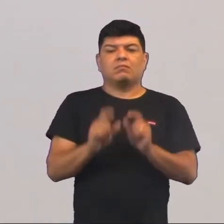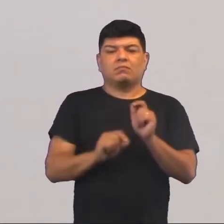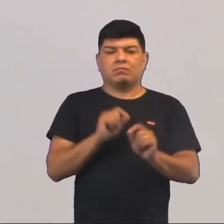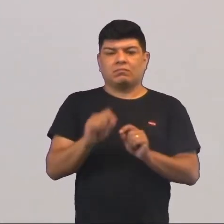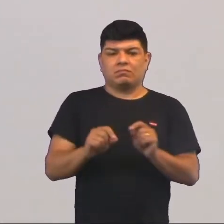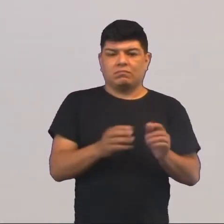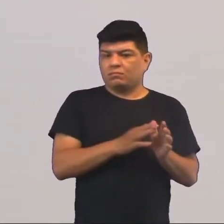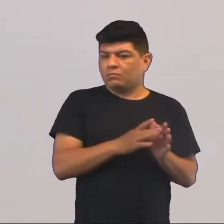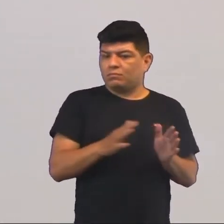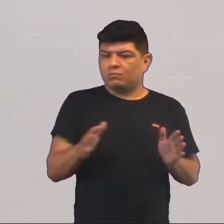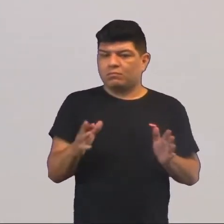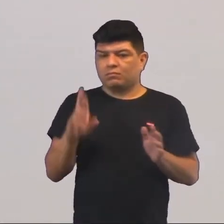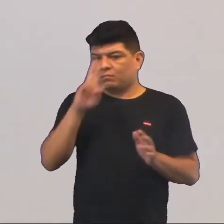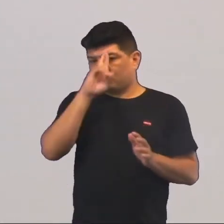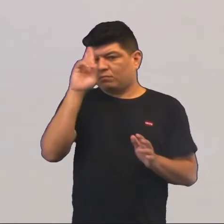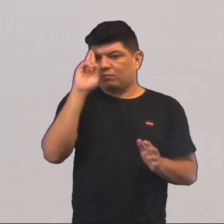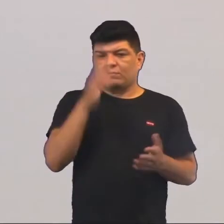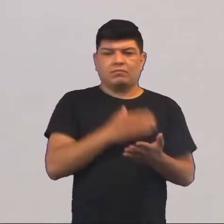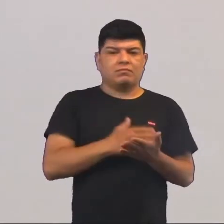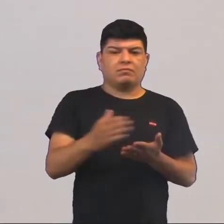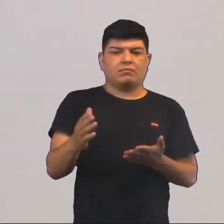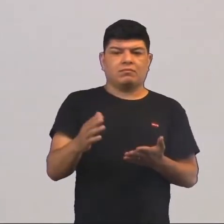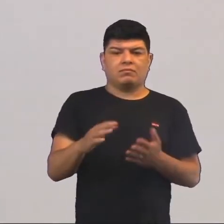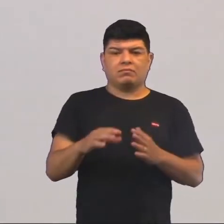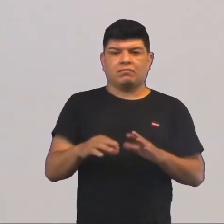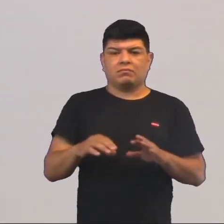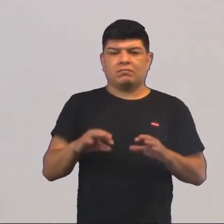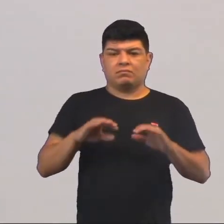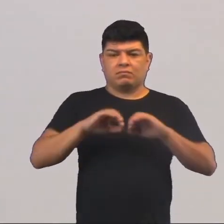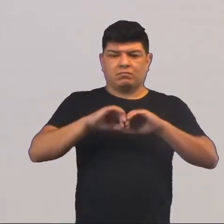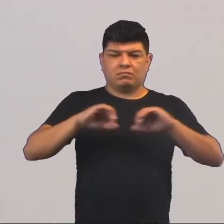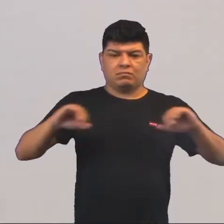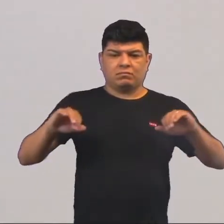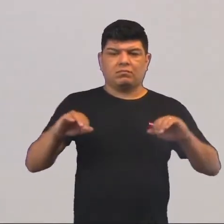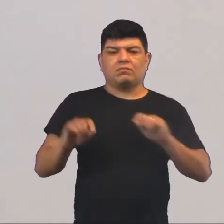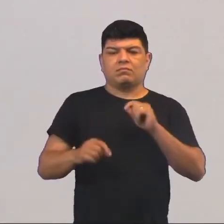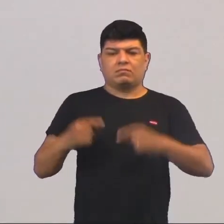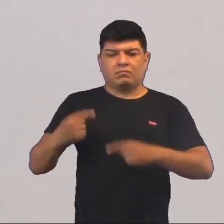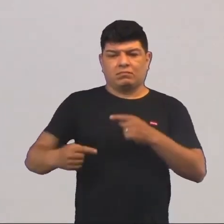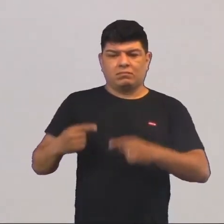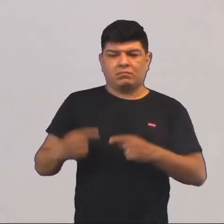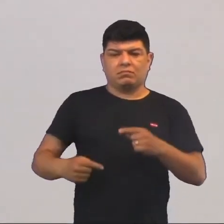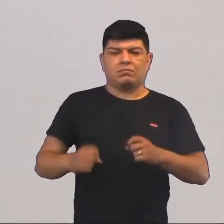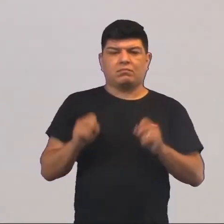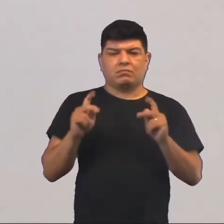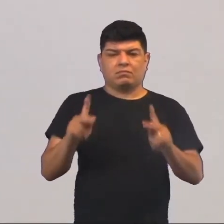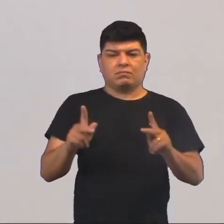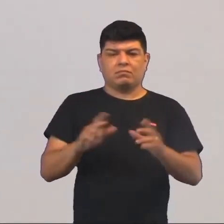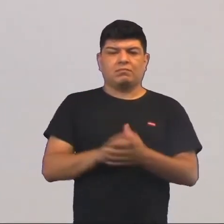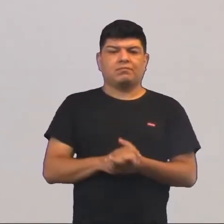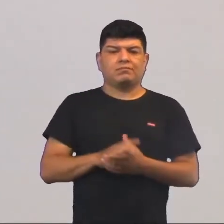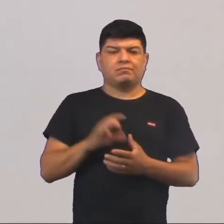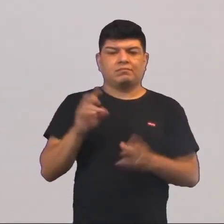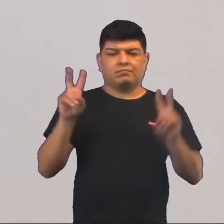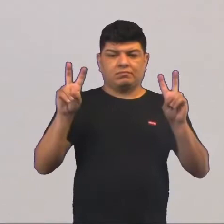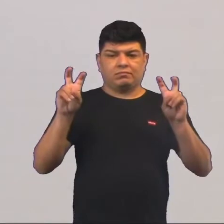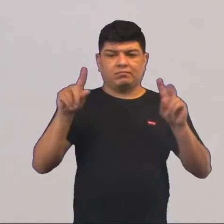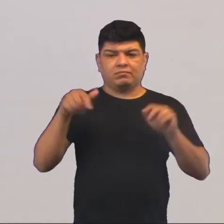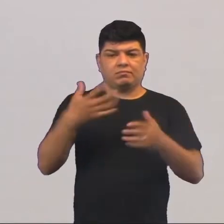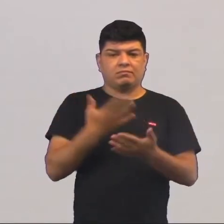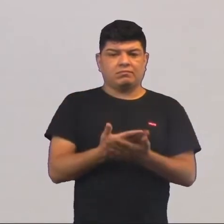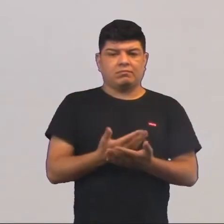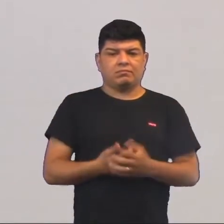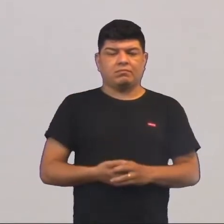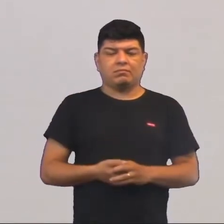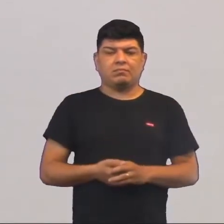né, o período da história que se inicia com a descentralização do poder político, ok? Mas isso é assunto para outras